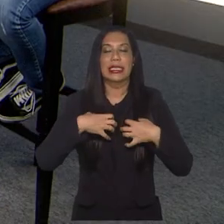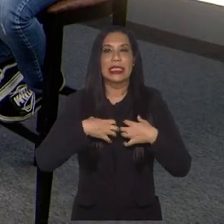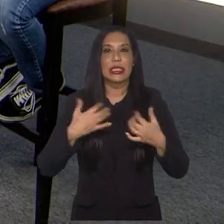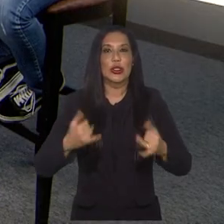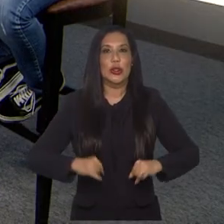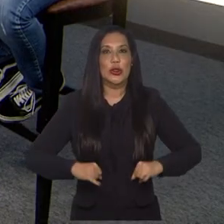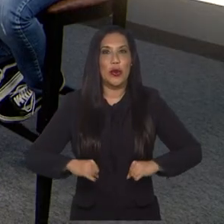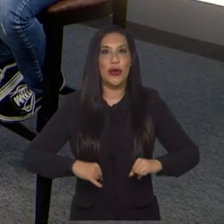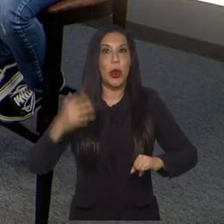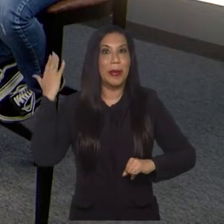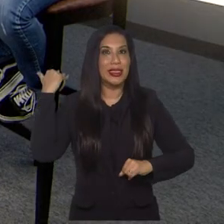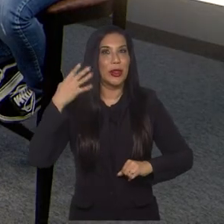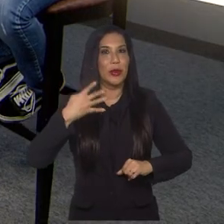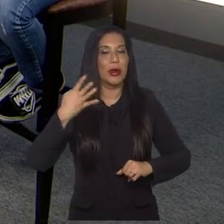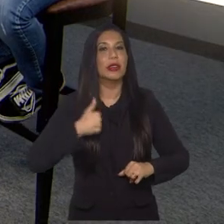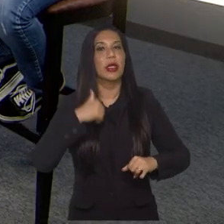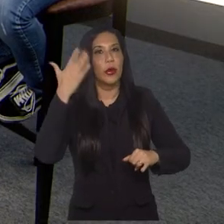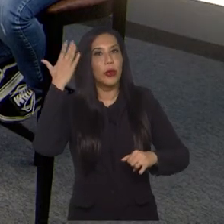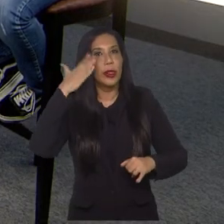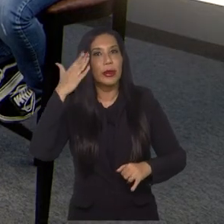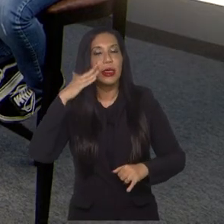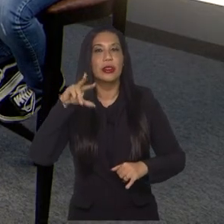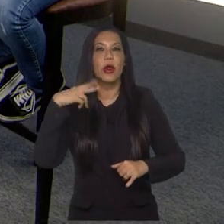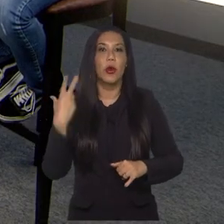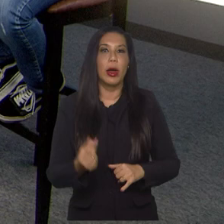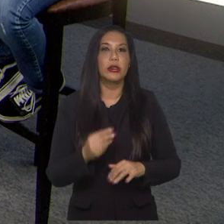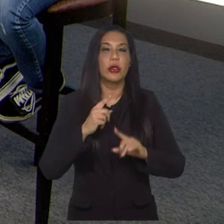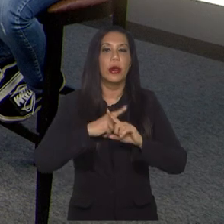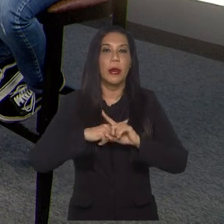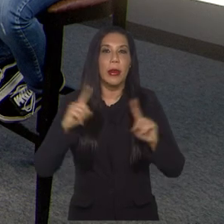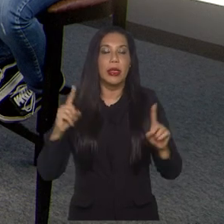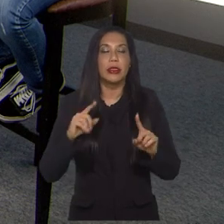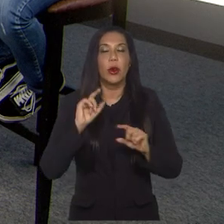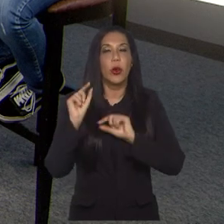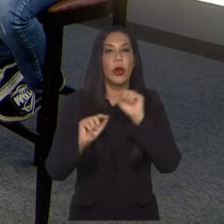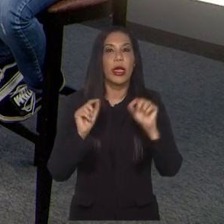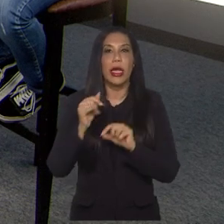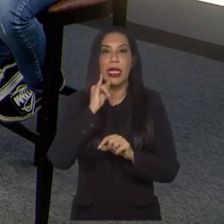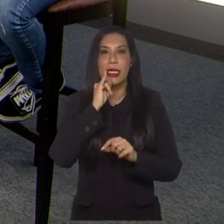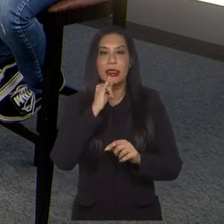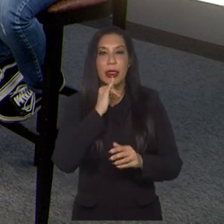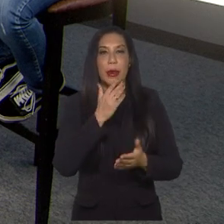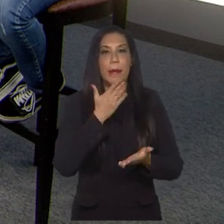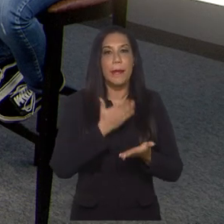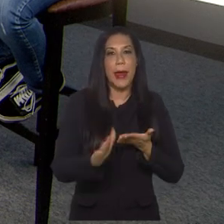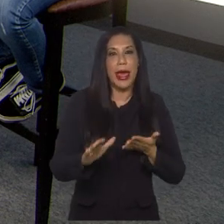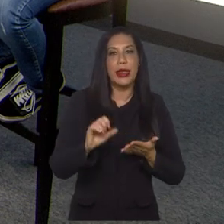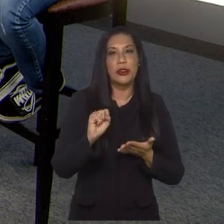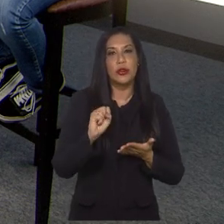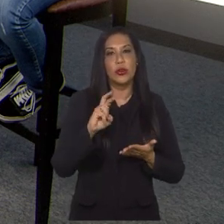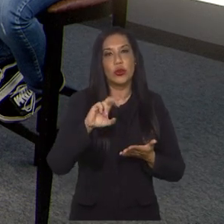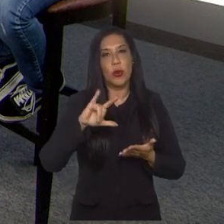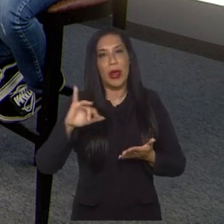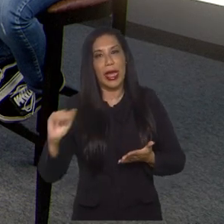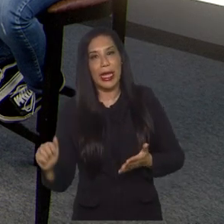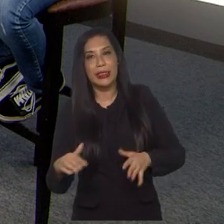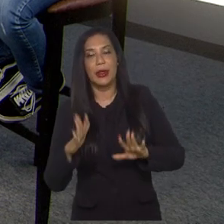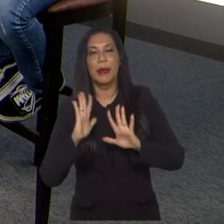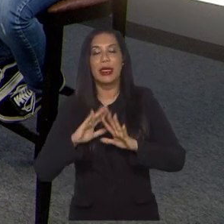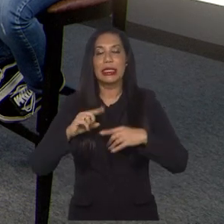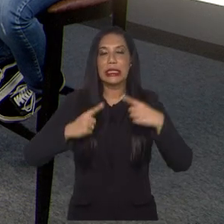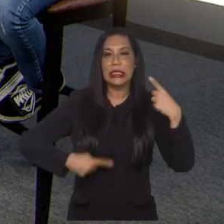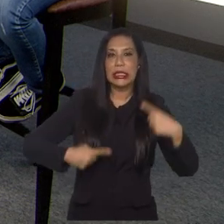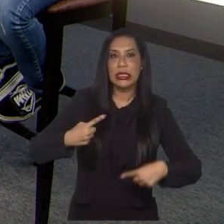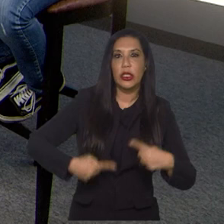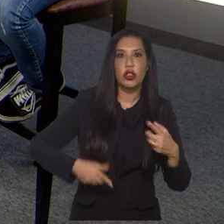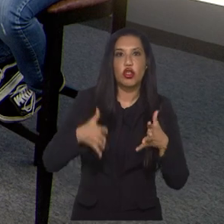machucando. Né? Mexeu. Ainda tá, e eu entendo. E eu acho muito razoável machucar, né? Perde para uma Suécia, também um pouco contestada, não